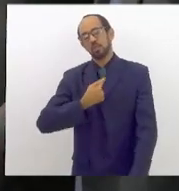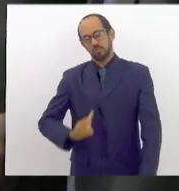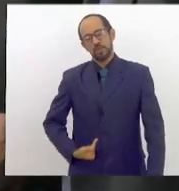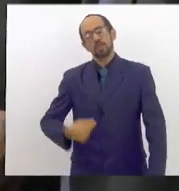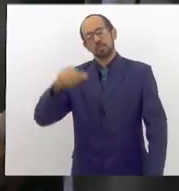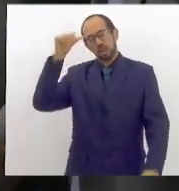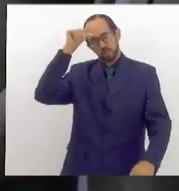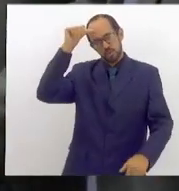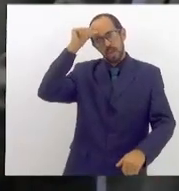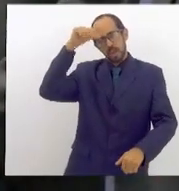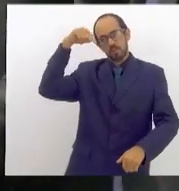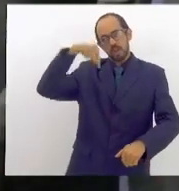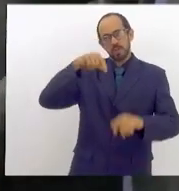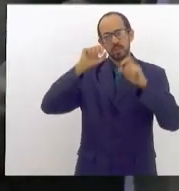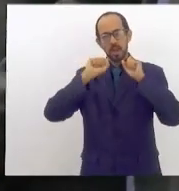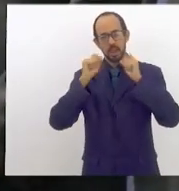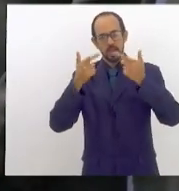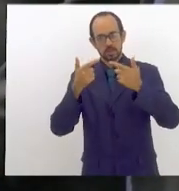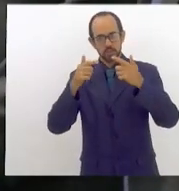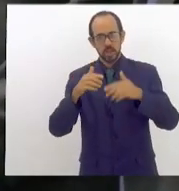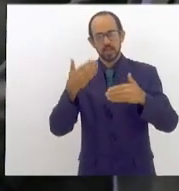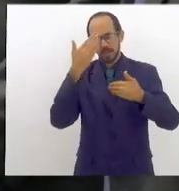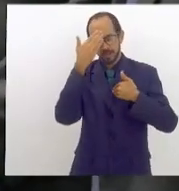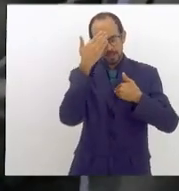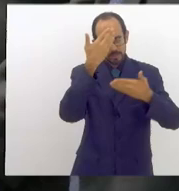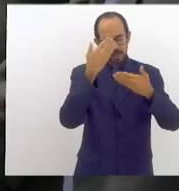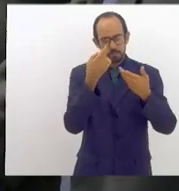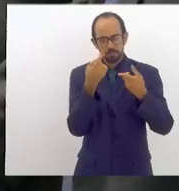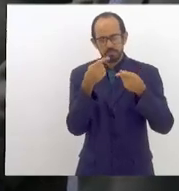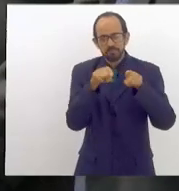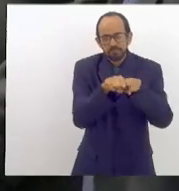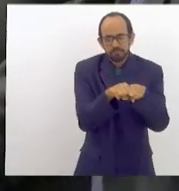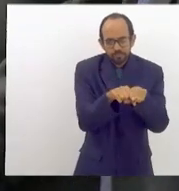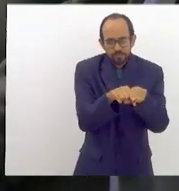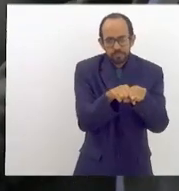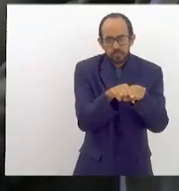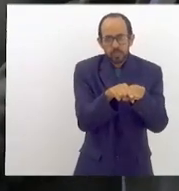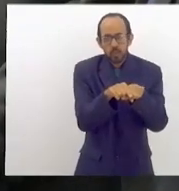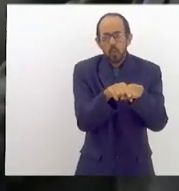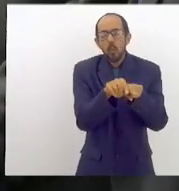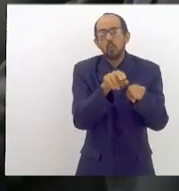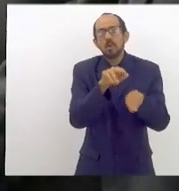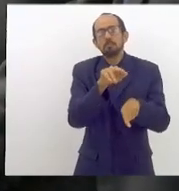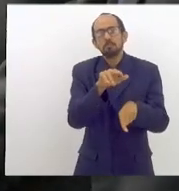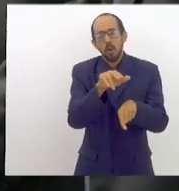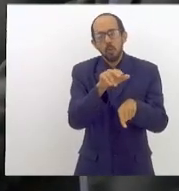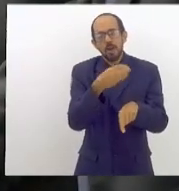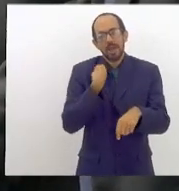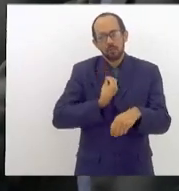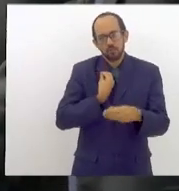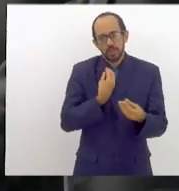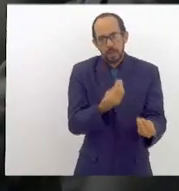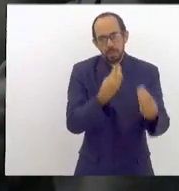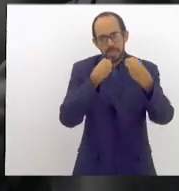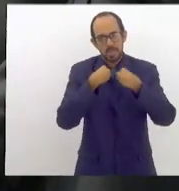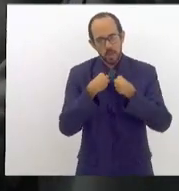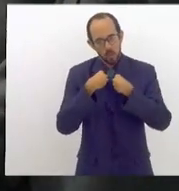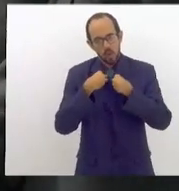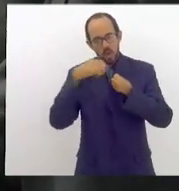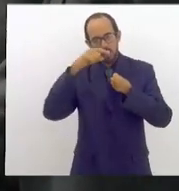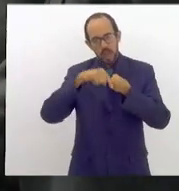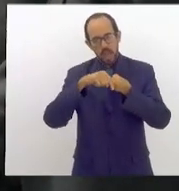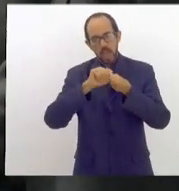casa agradecer a parceria com um irmão que a vida também me deu que é o deputado